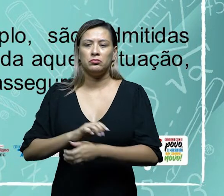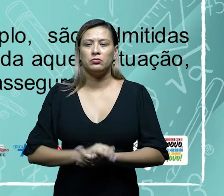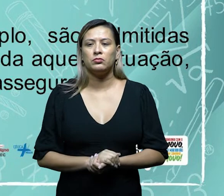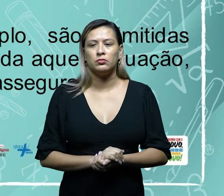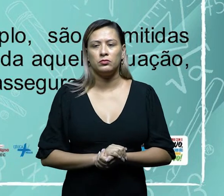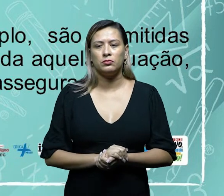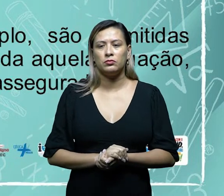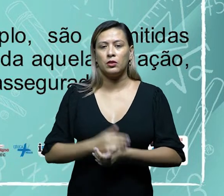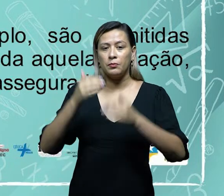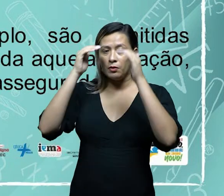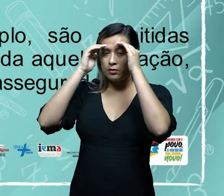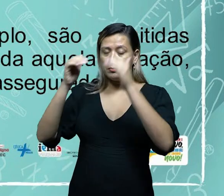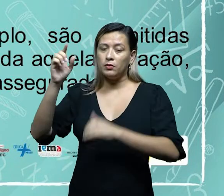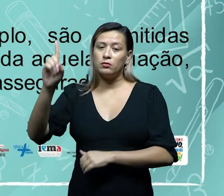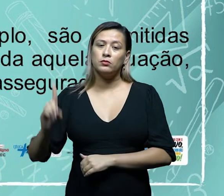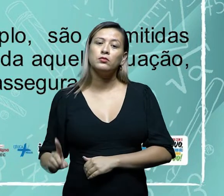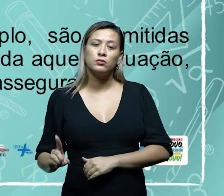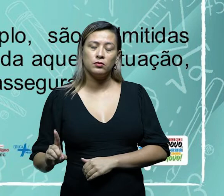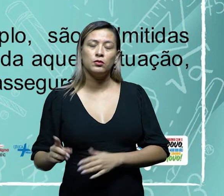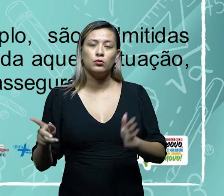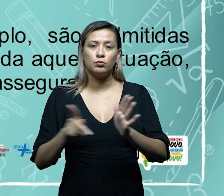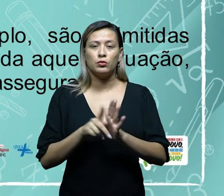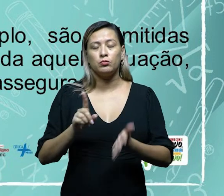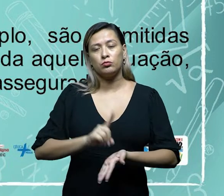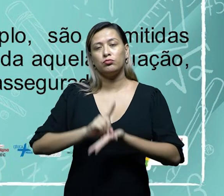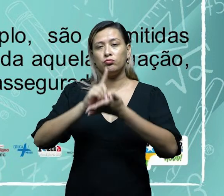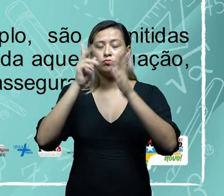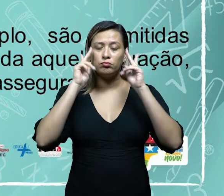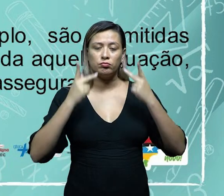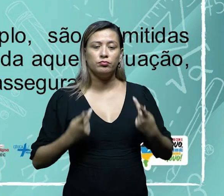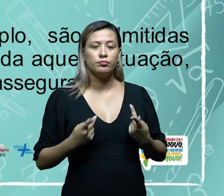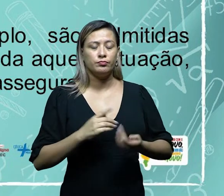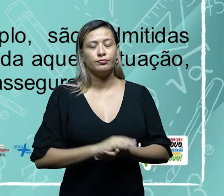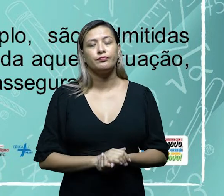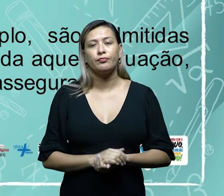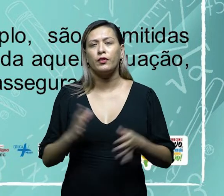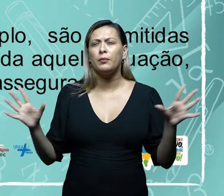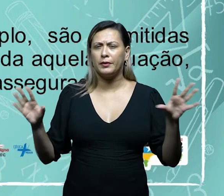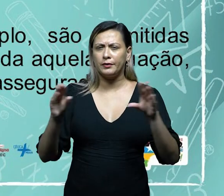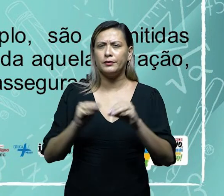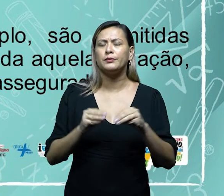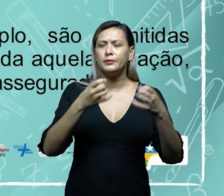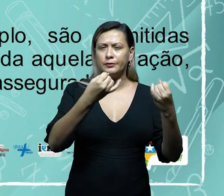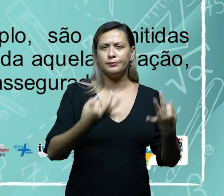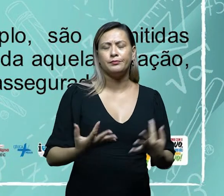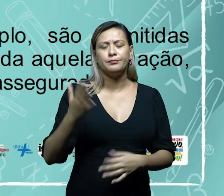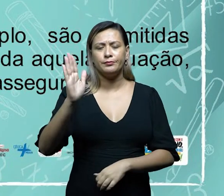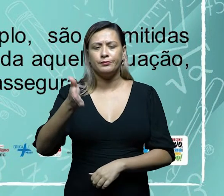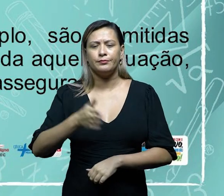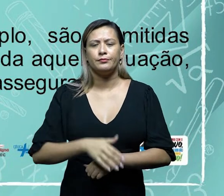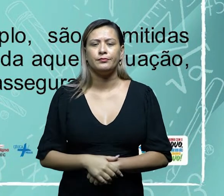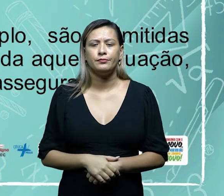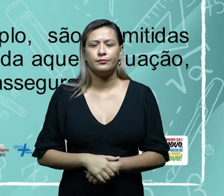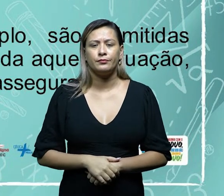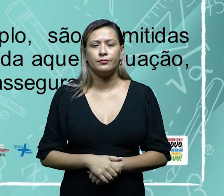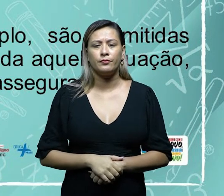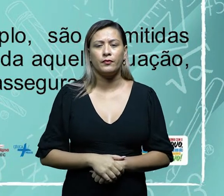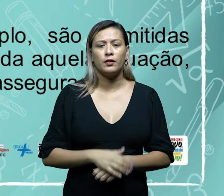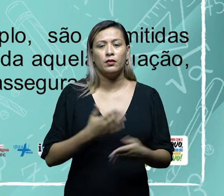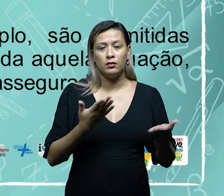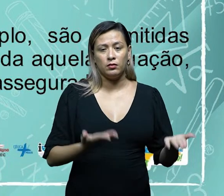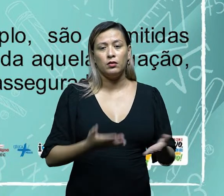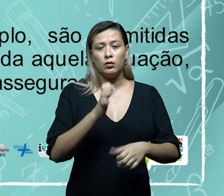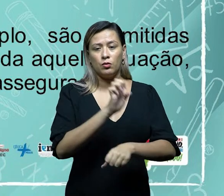se materializam a dignidade humana, tá bom? Só para resumir de fato o que a gente falou aqui. Durante o estado de sítio,